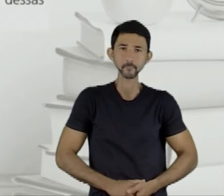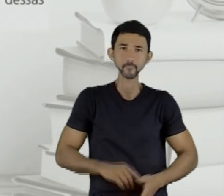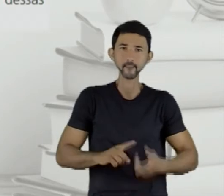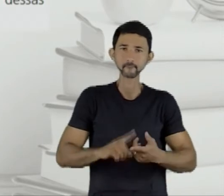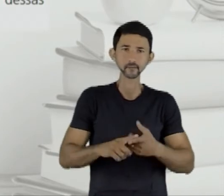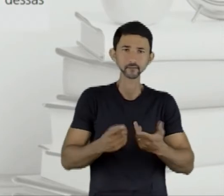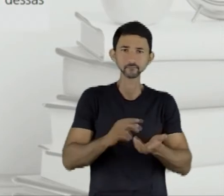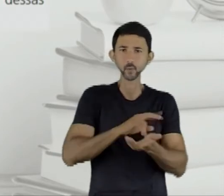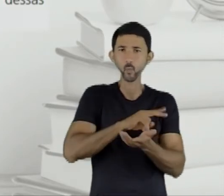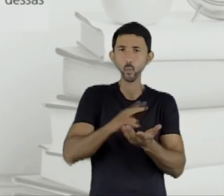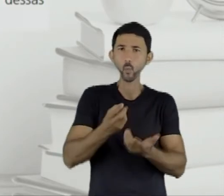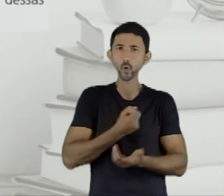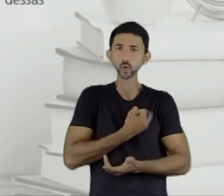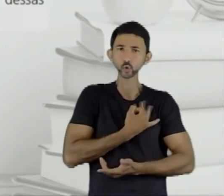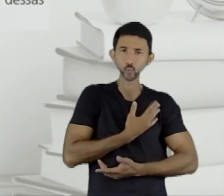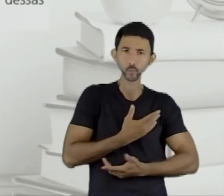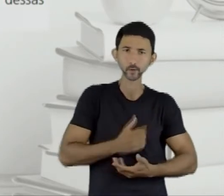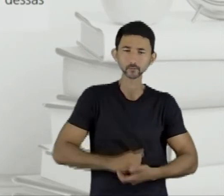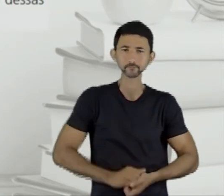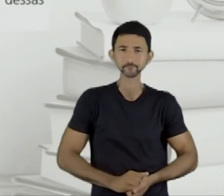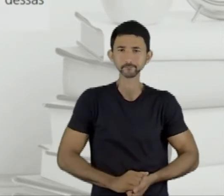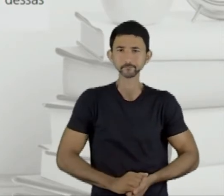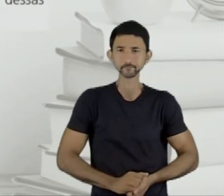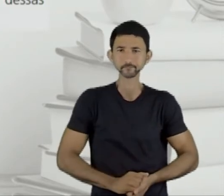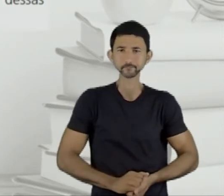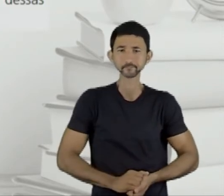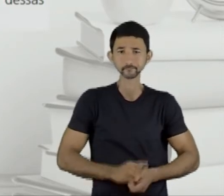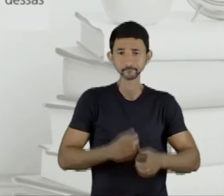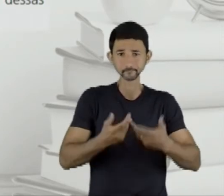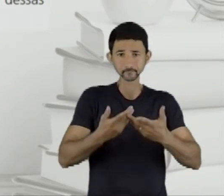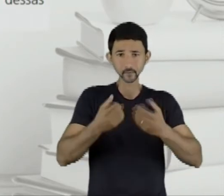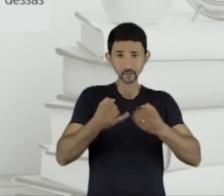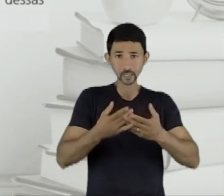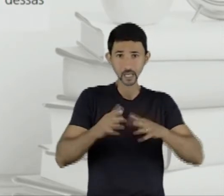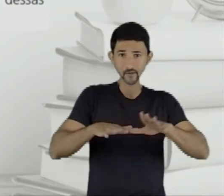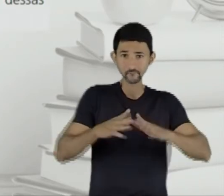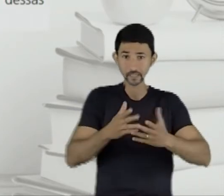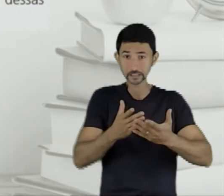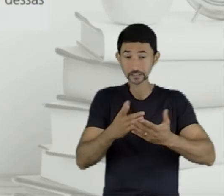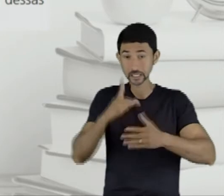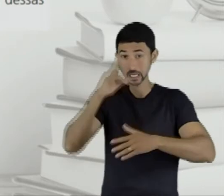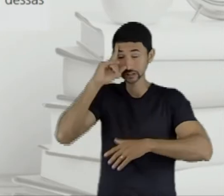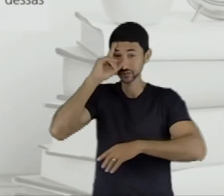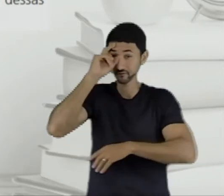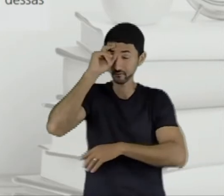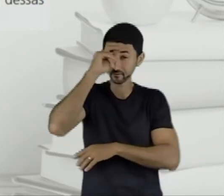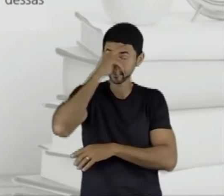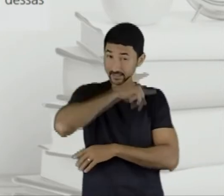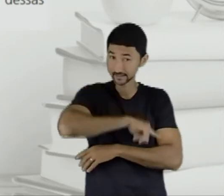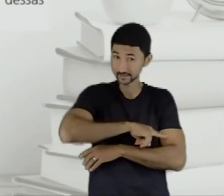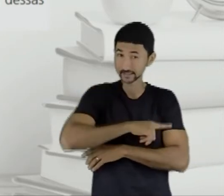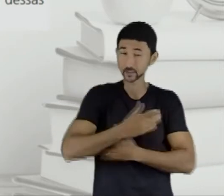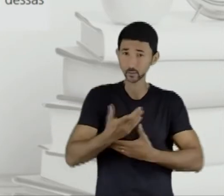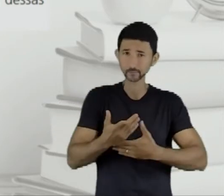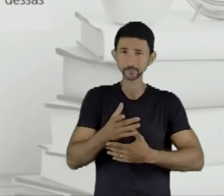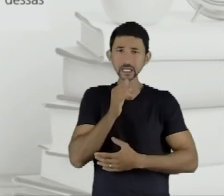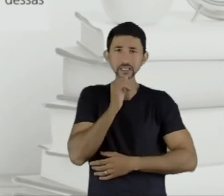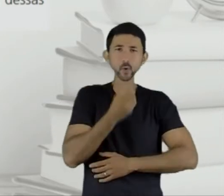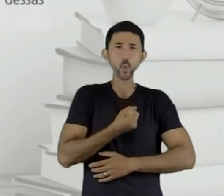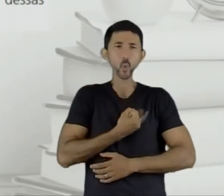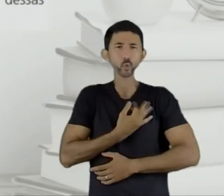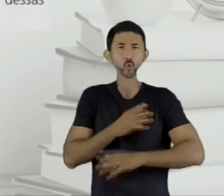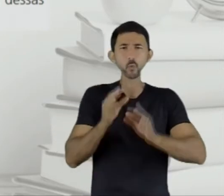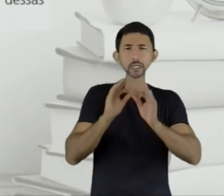número racional a representação dele. Confesso para vocês que nem sempre será uma tarefa fácil. Com esses números mais simples, é bem